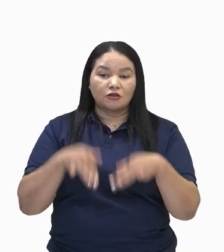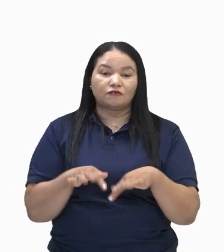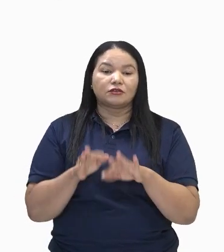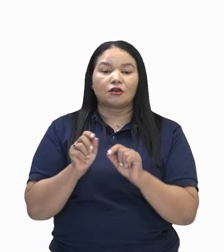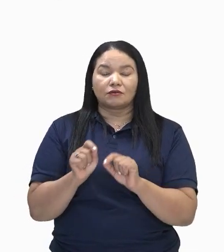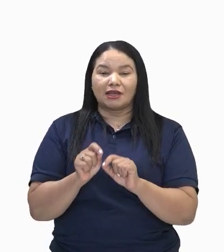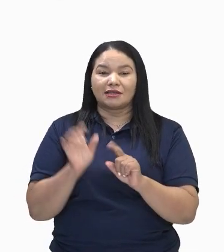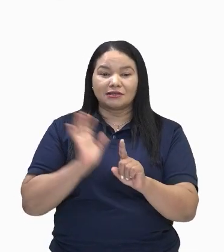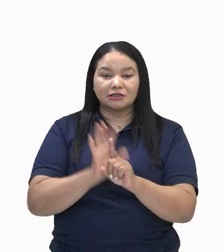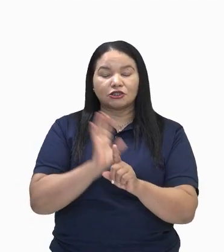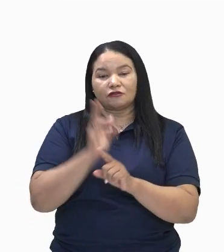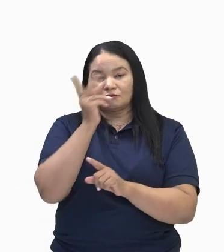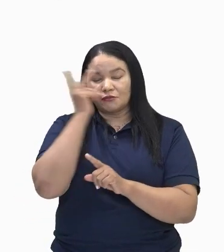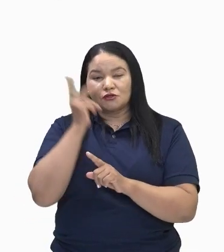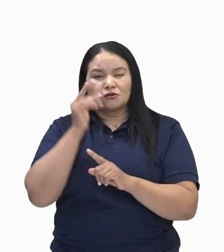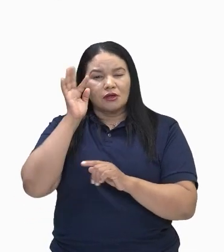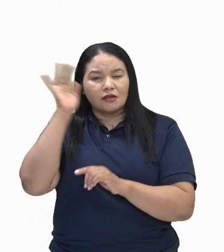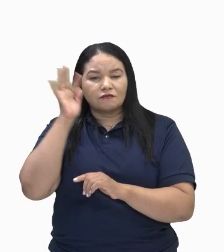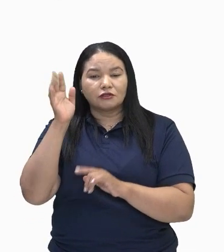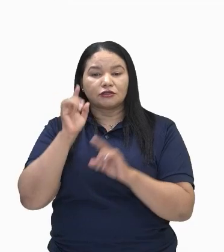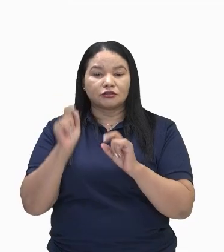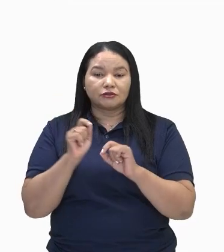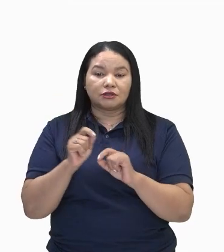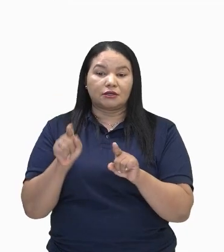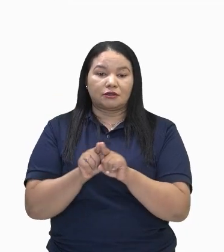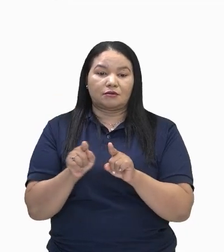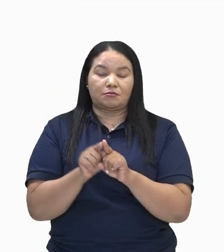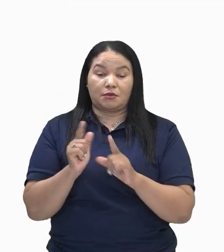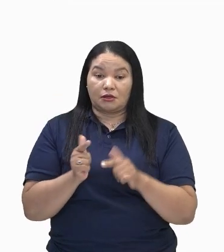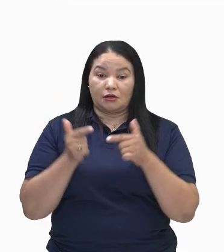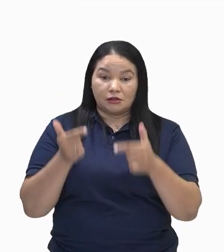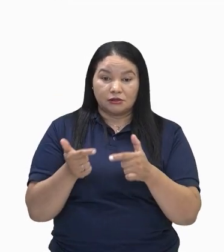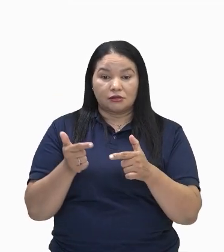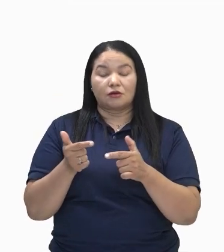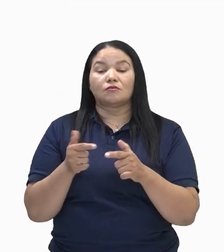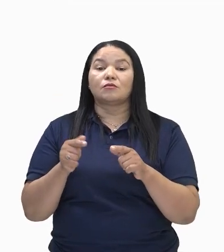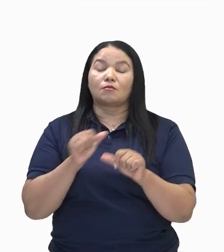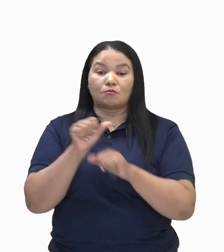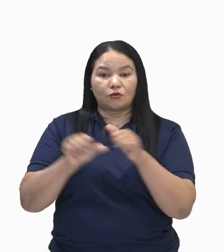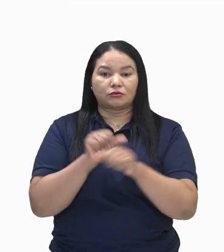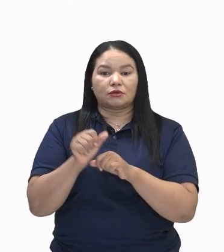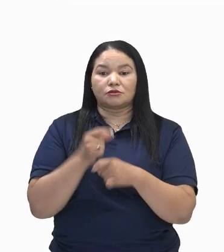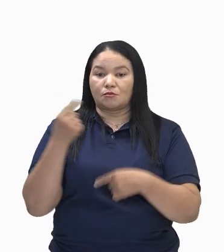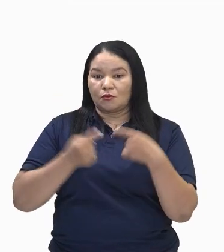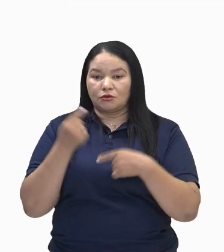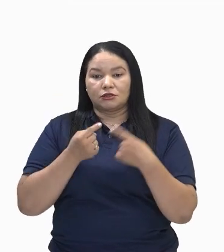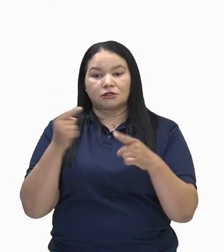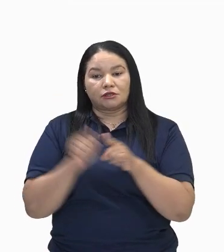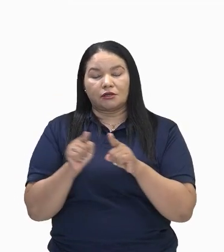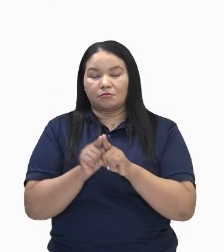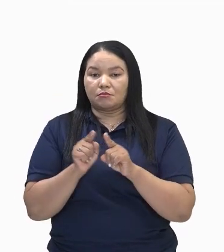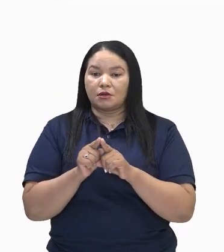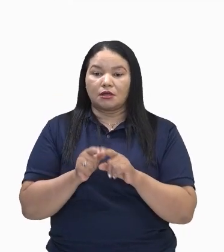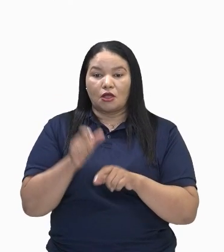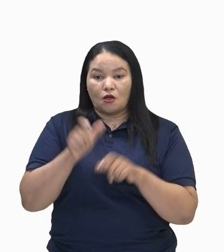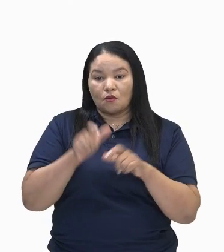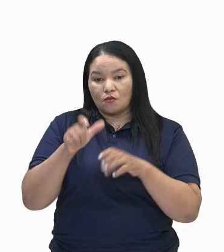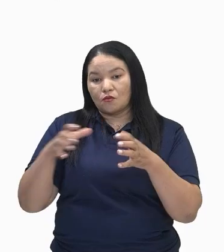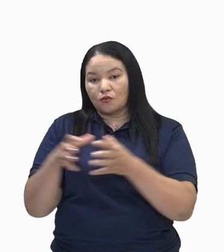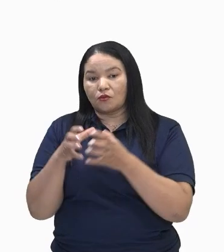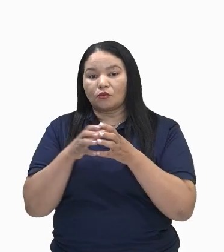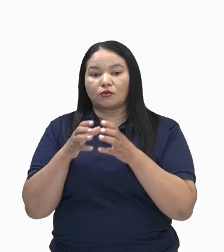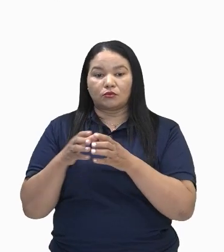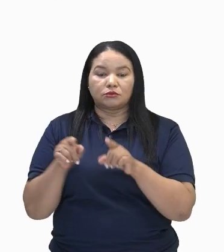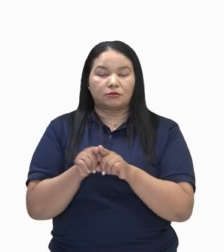repensar seus hábitos de consumo e a pressionar por mudanças políticas e corporativas. Embora o vídeo